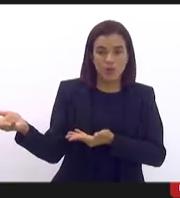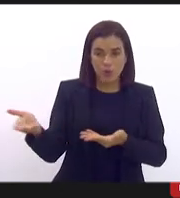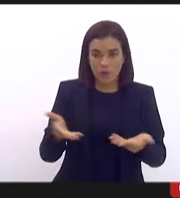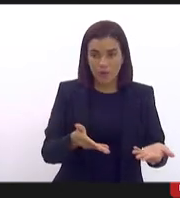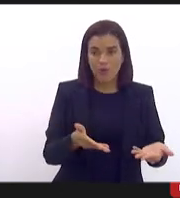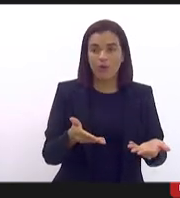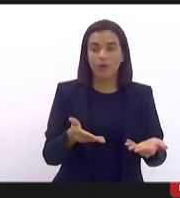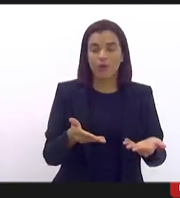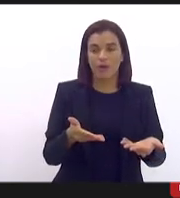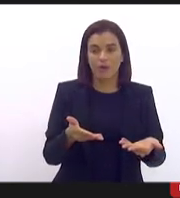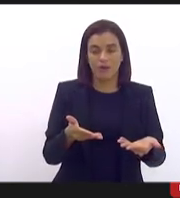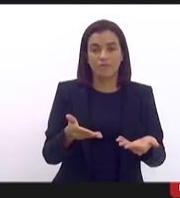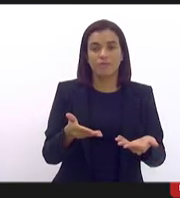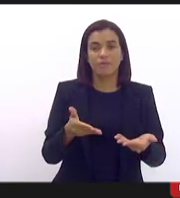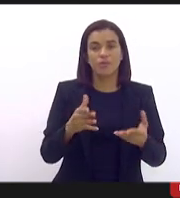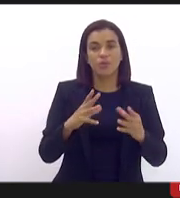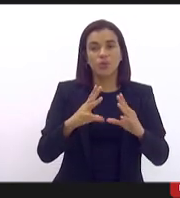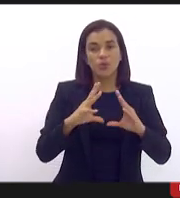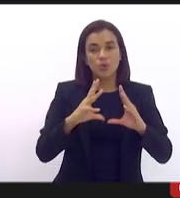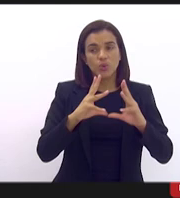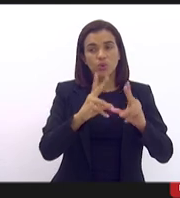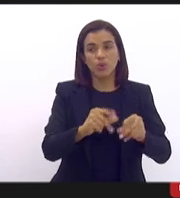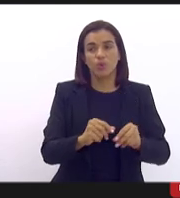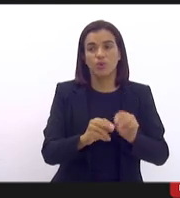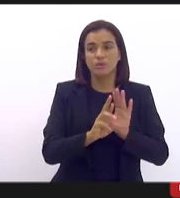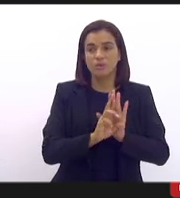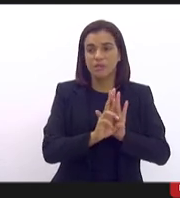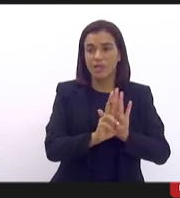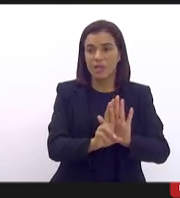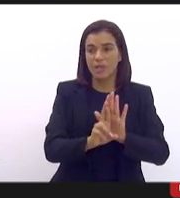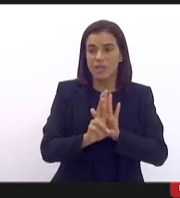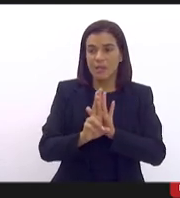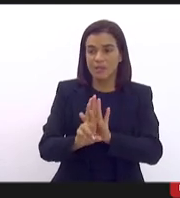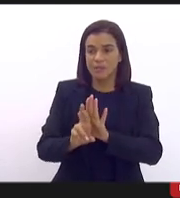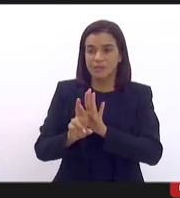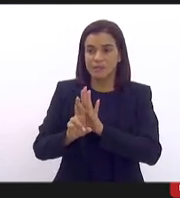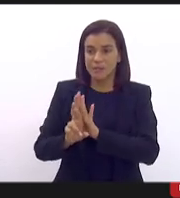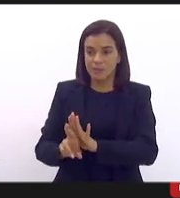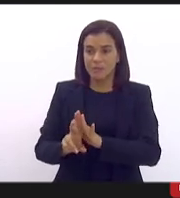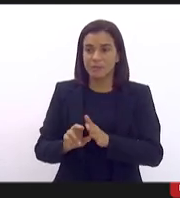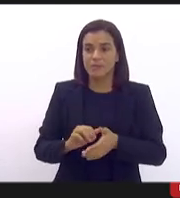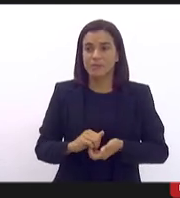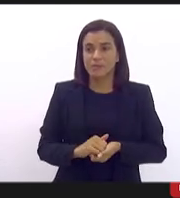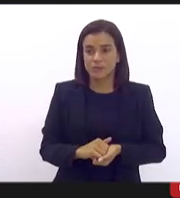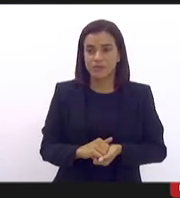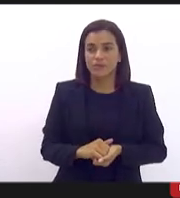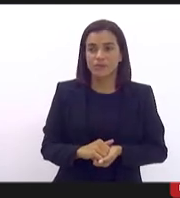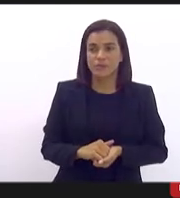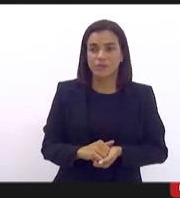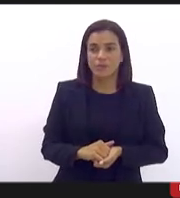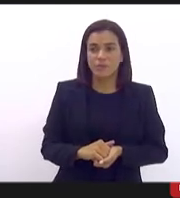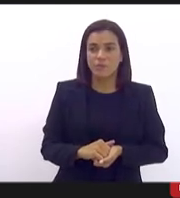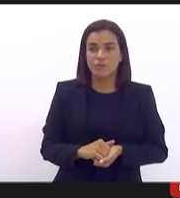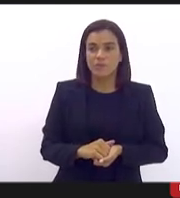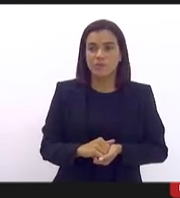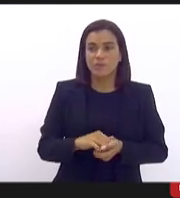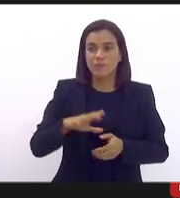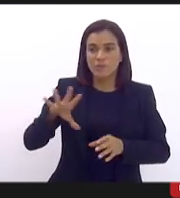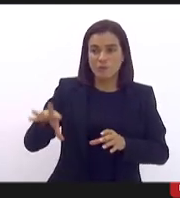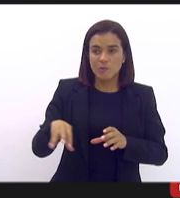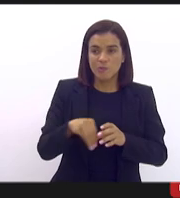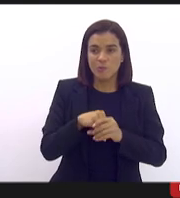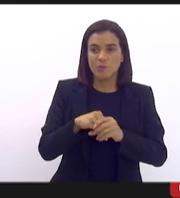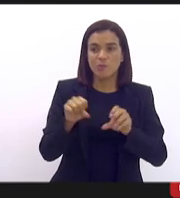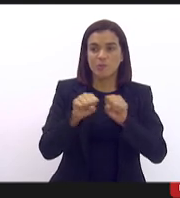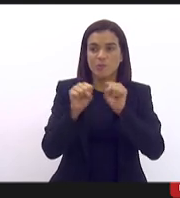né, todas as representações das mais importantes instituições que compõem o sistema